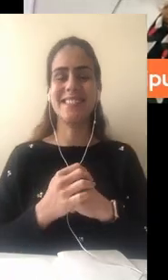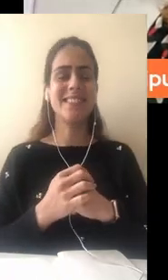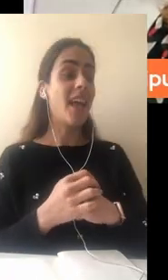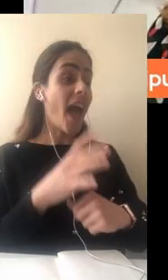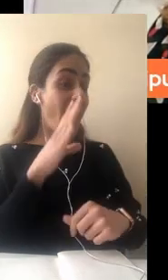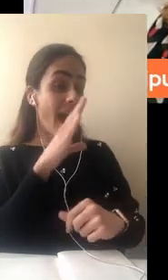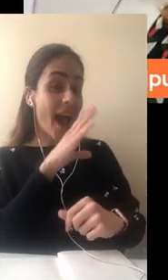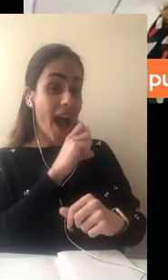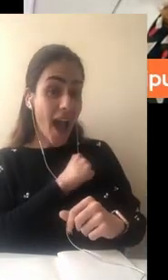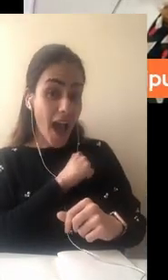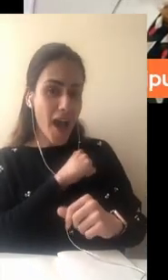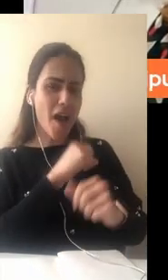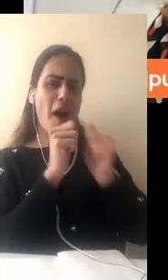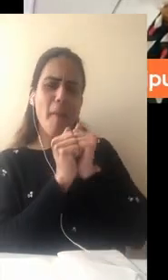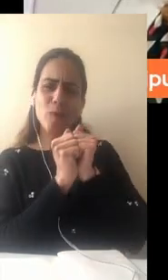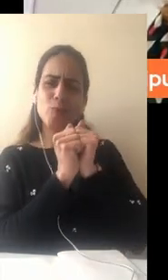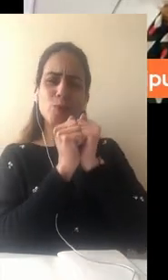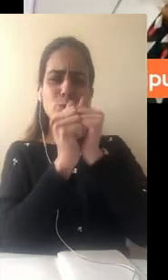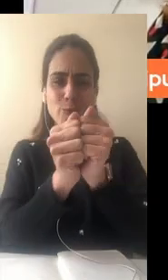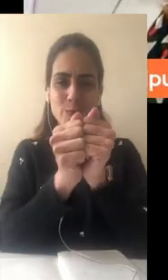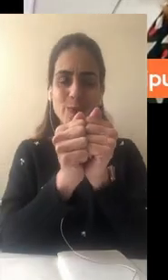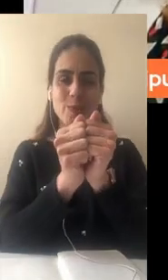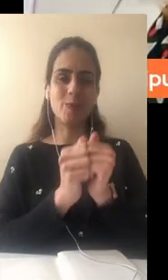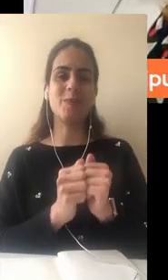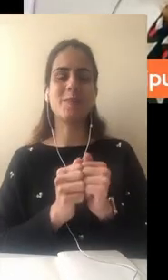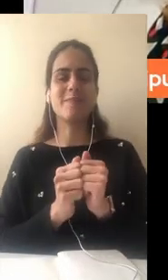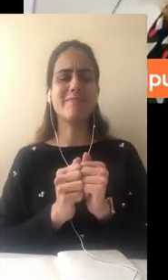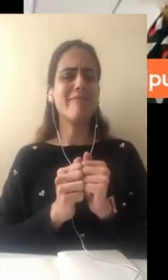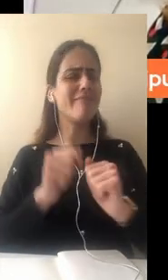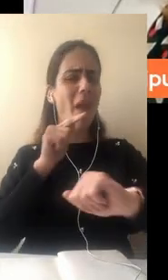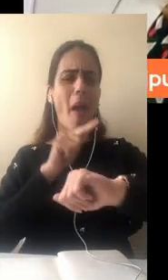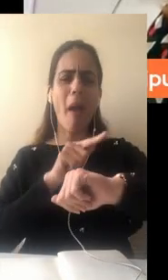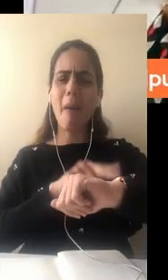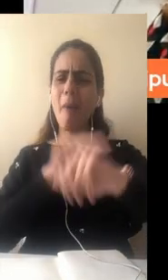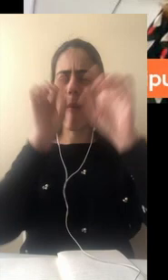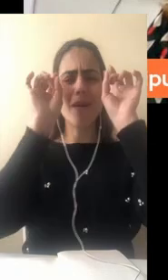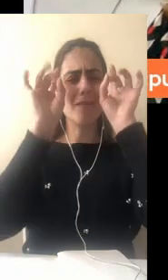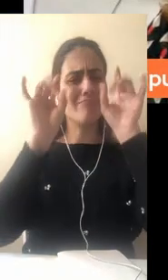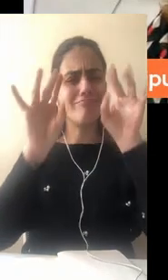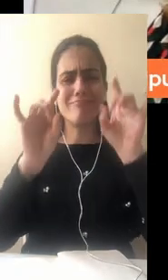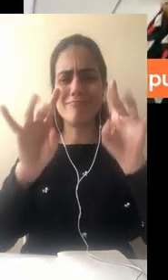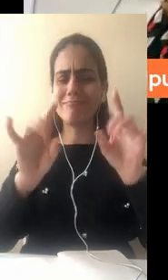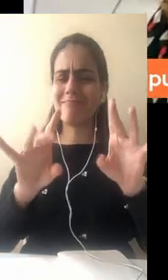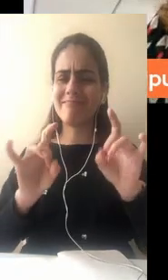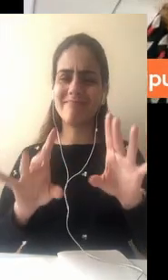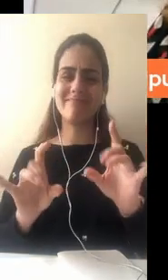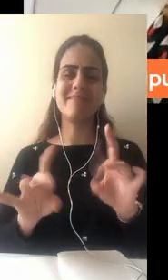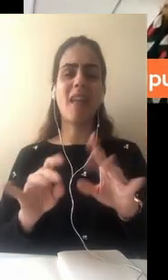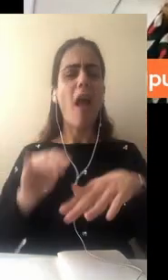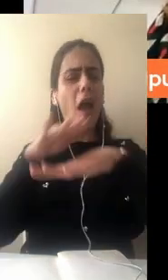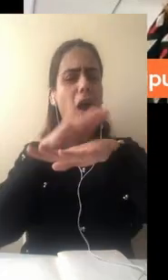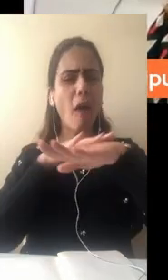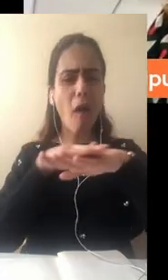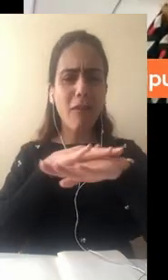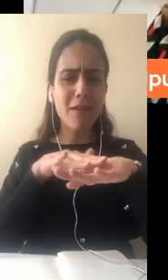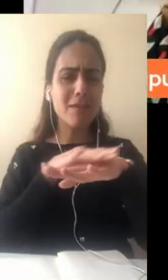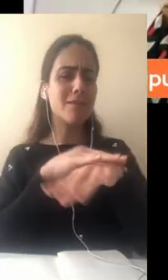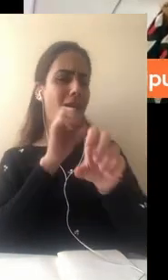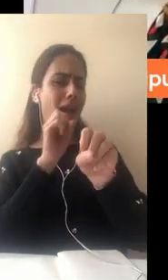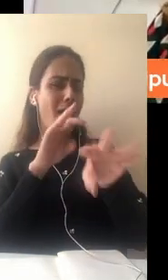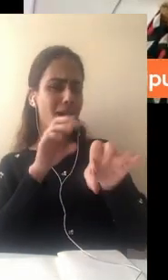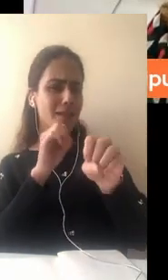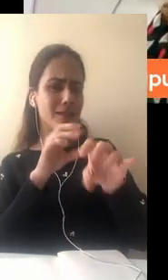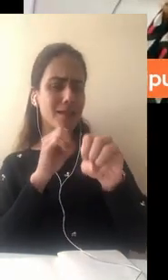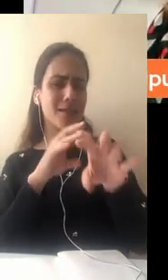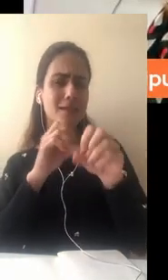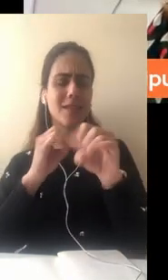Bem-vinda! Amo estar aqui. Amo. É um privilégio, é todo meu. De